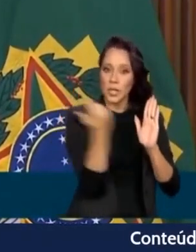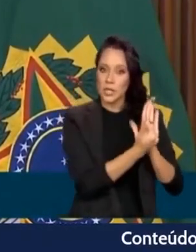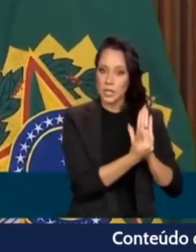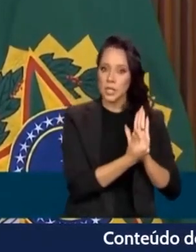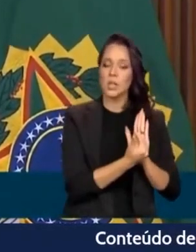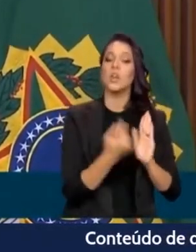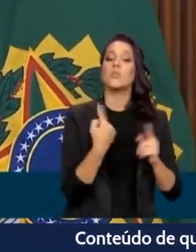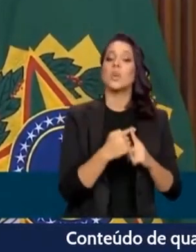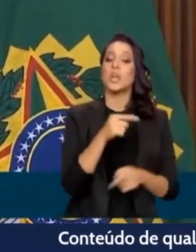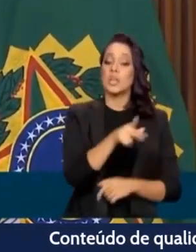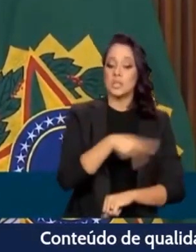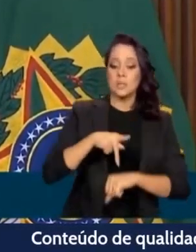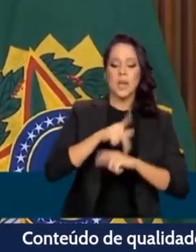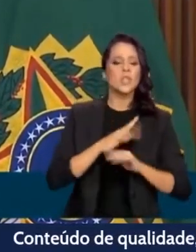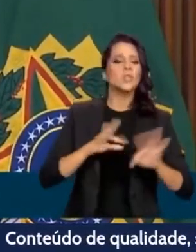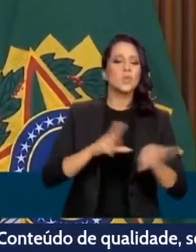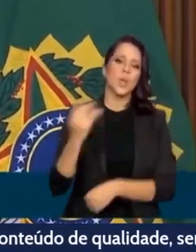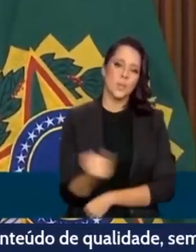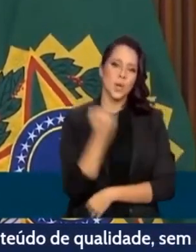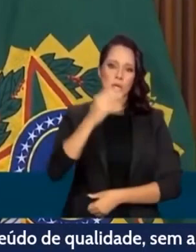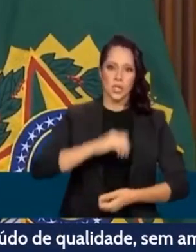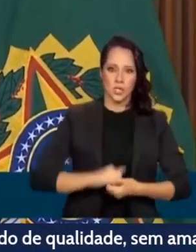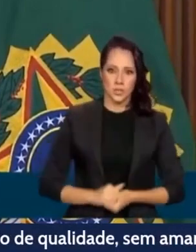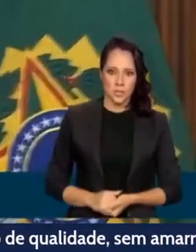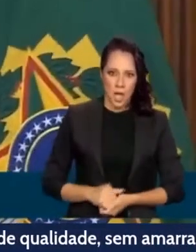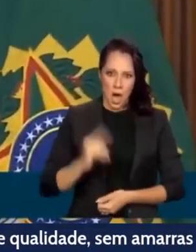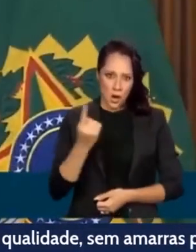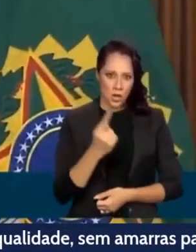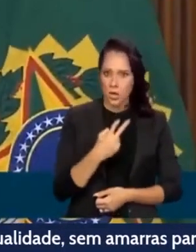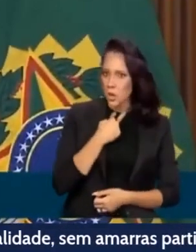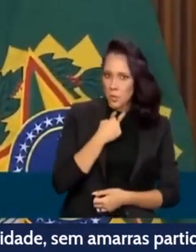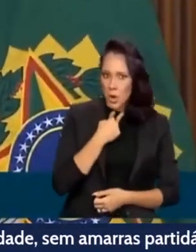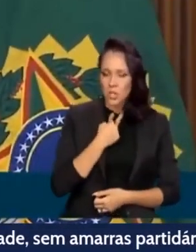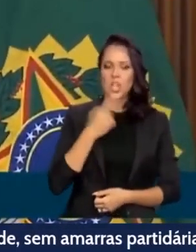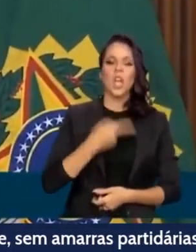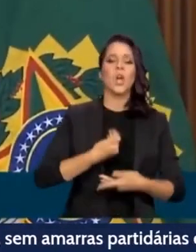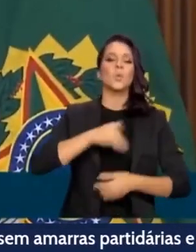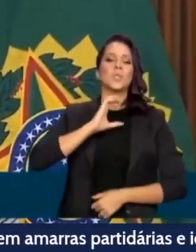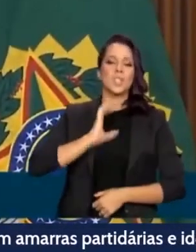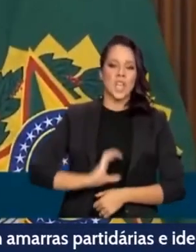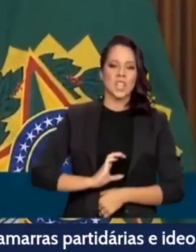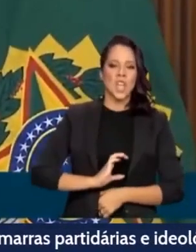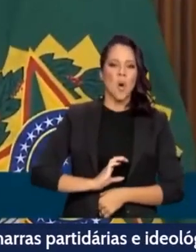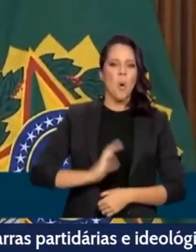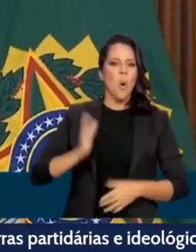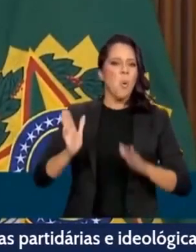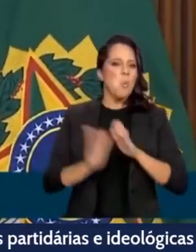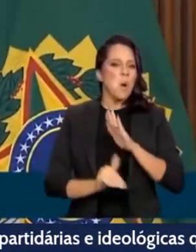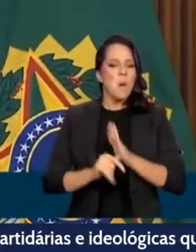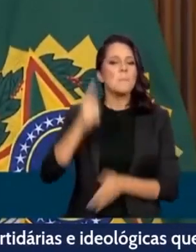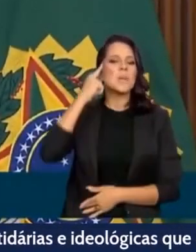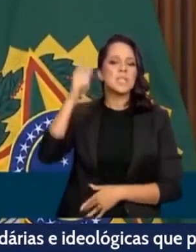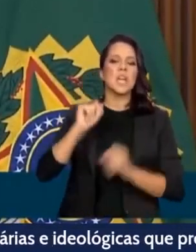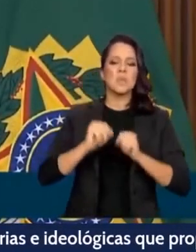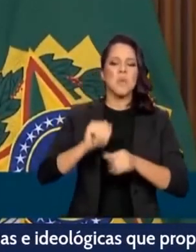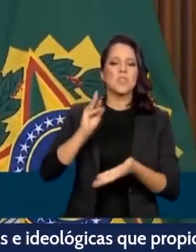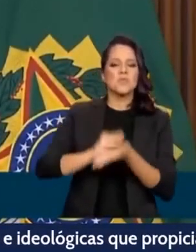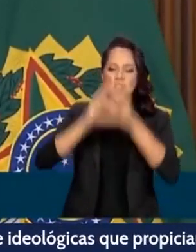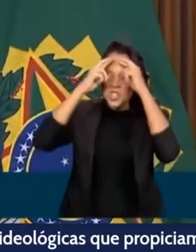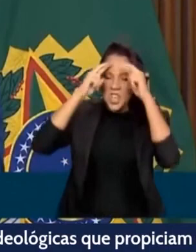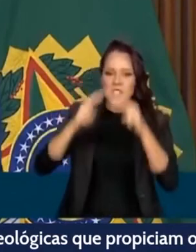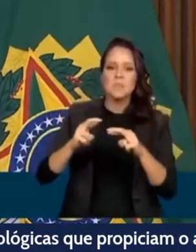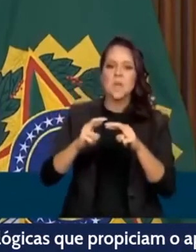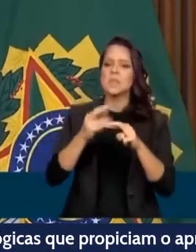porque nesse país tudo vale a única coisa que não vale é o cidadão bandido achar que pode te respeitar